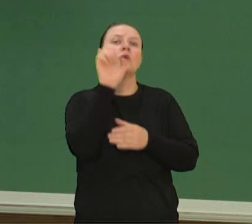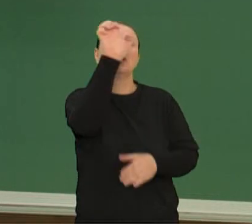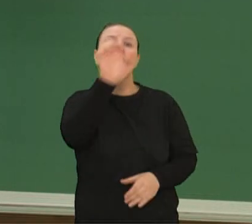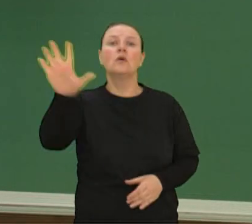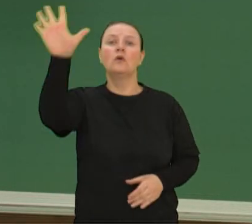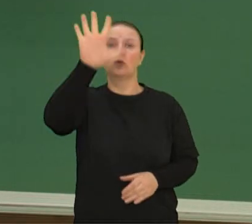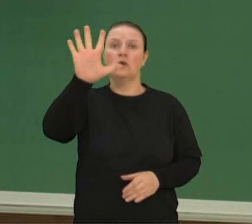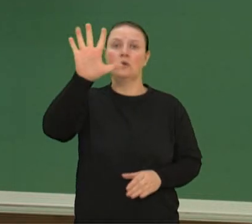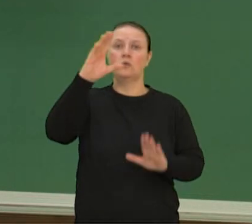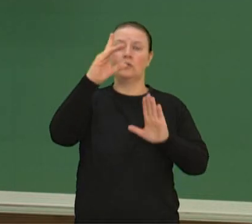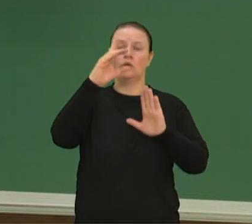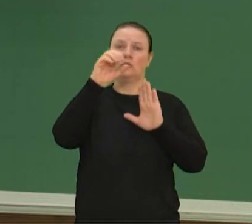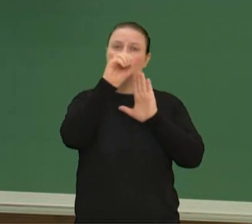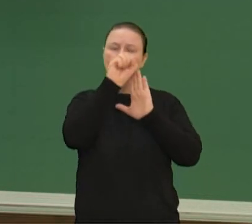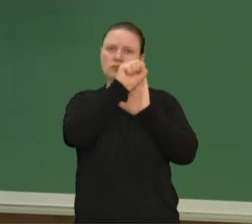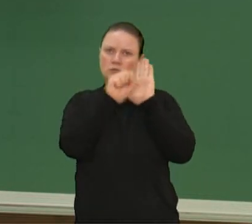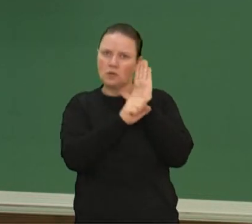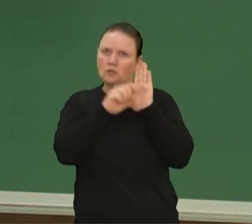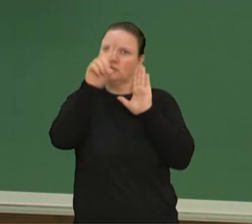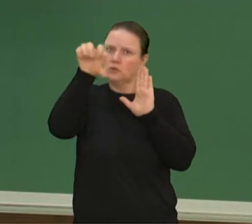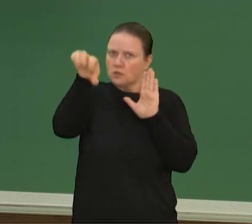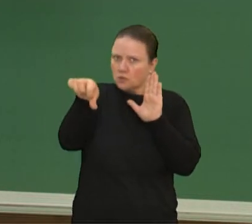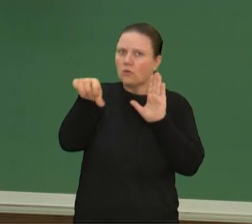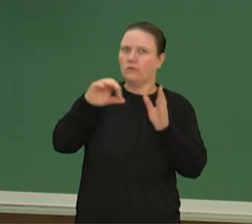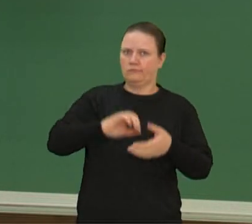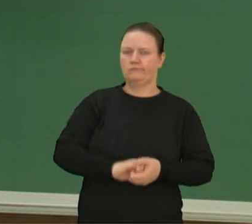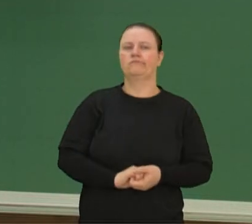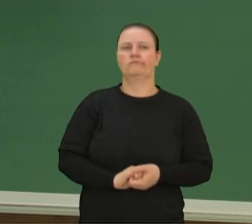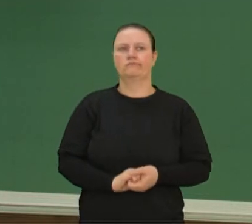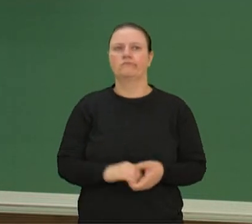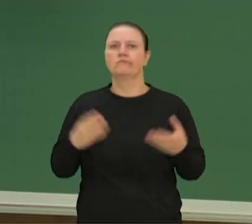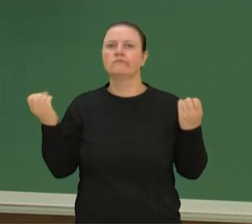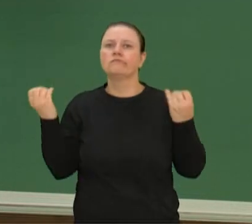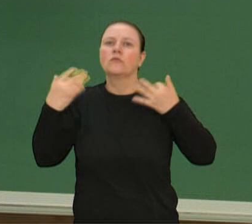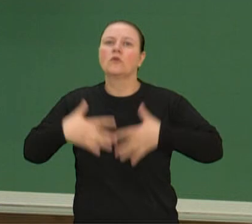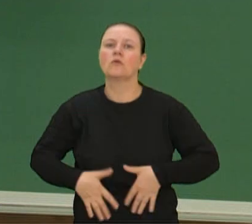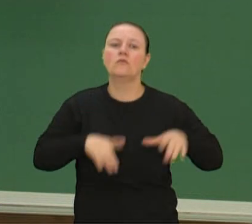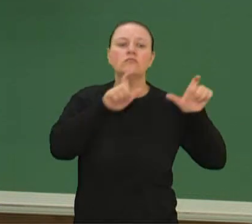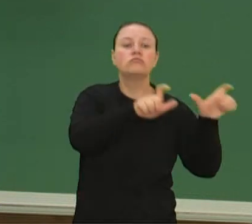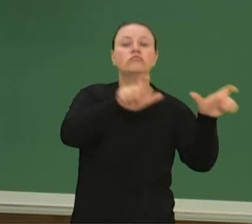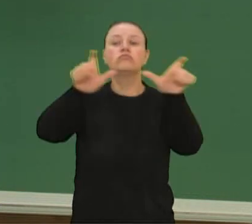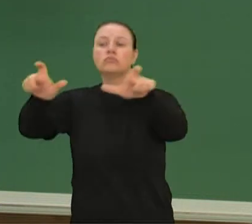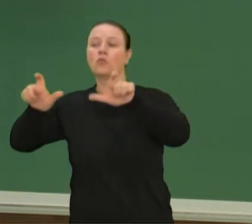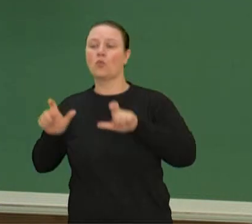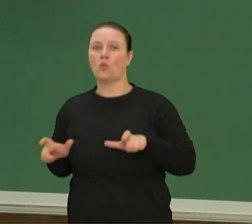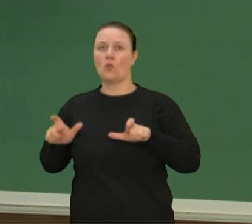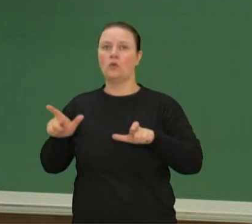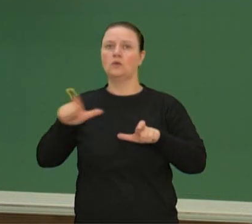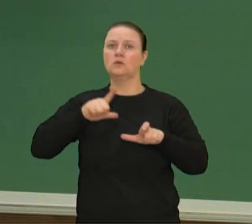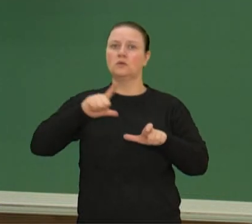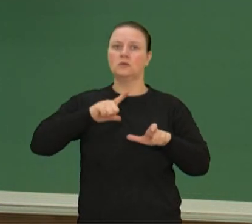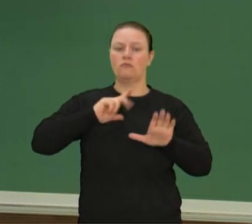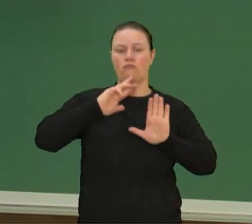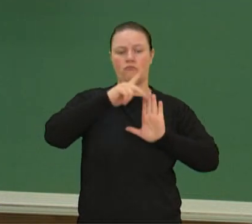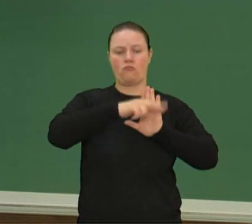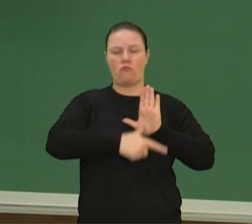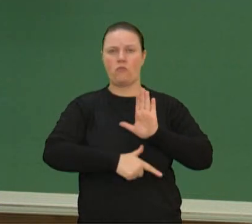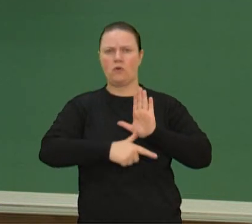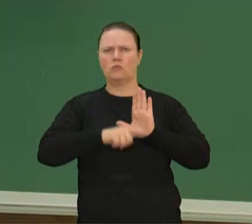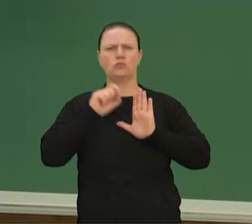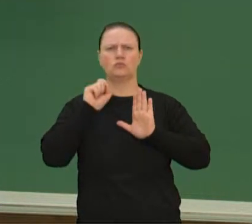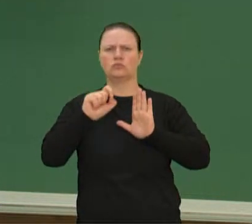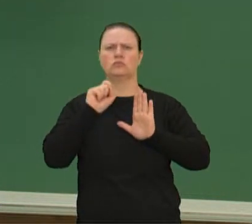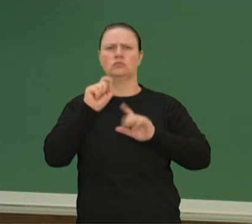século XIX. Então, quando nós estamos falando de academias, elas podem ter vários elementos